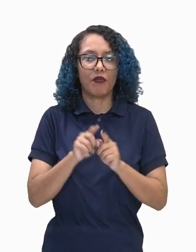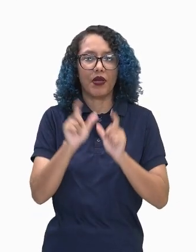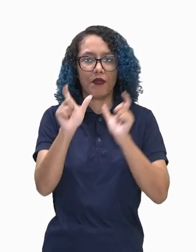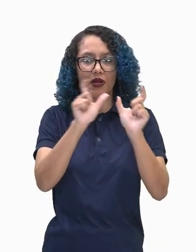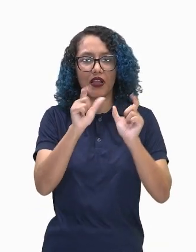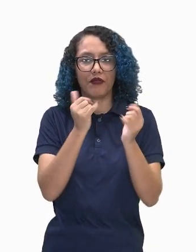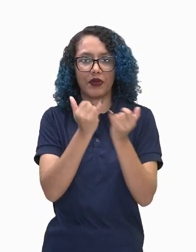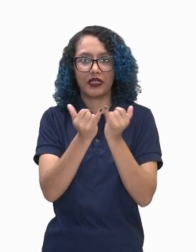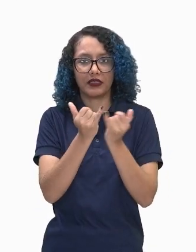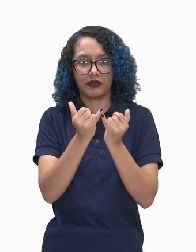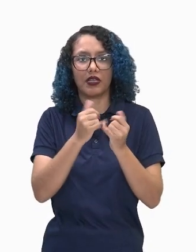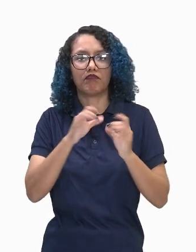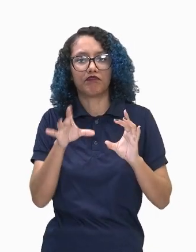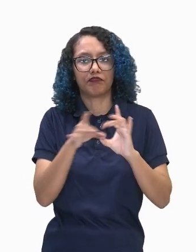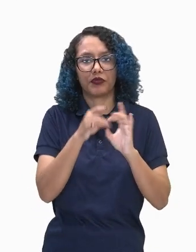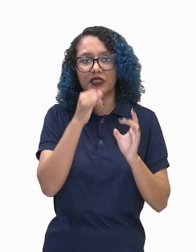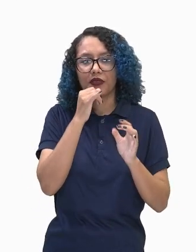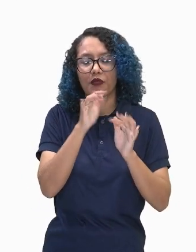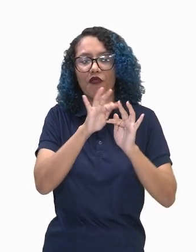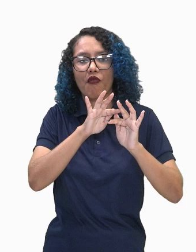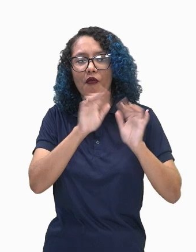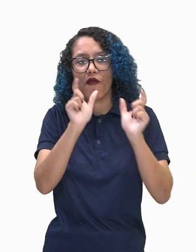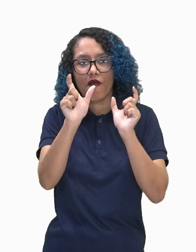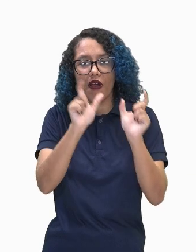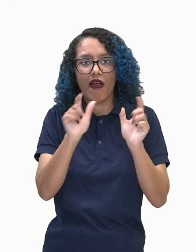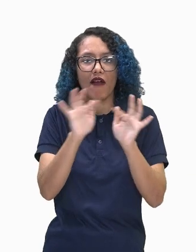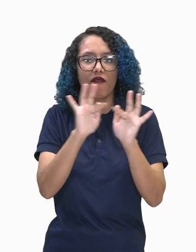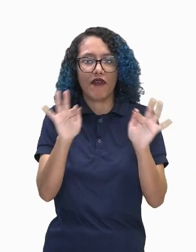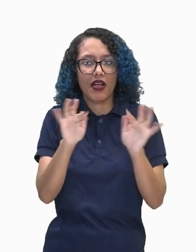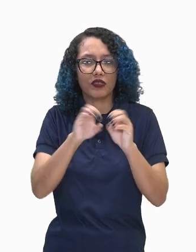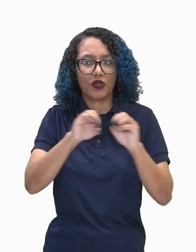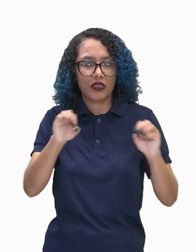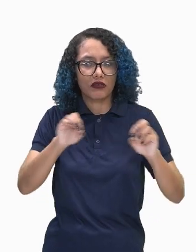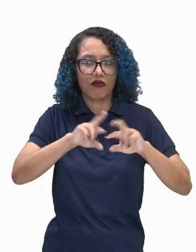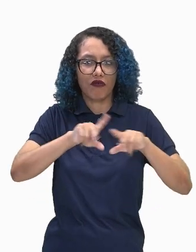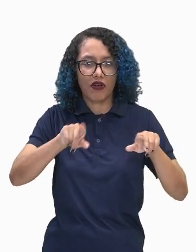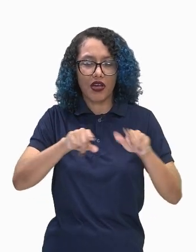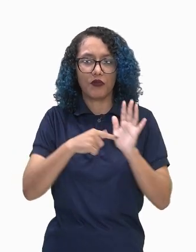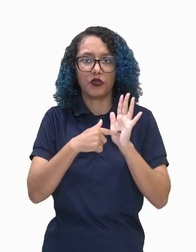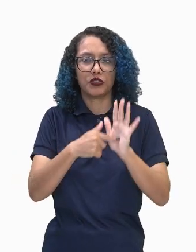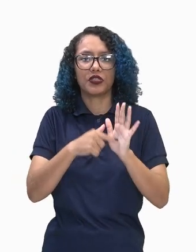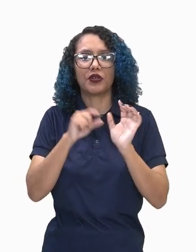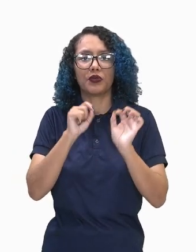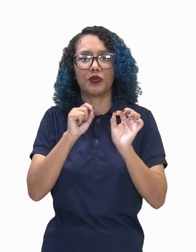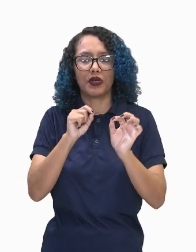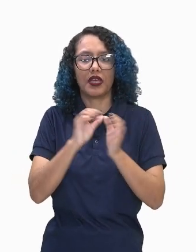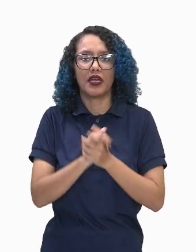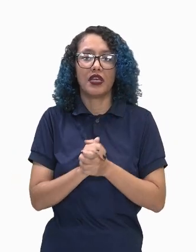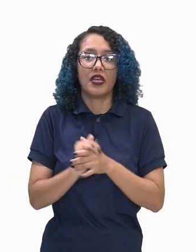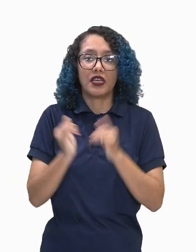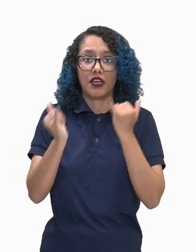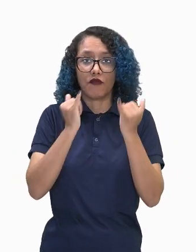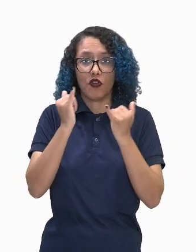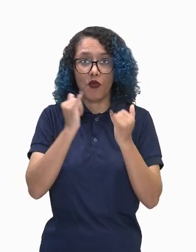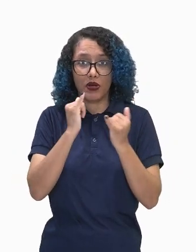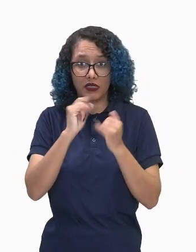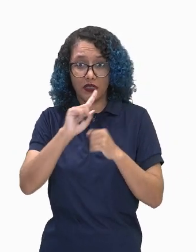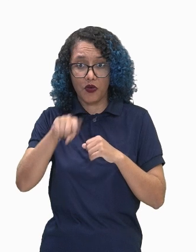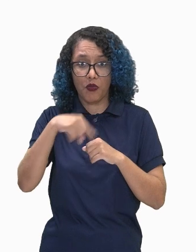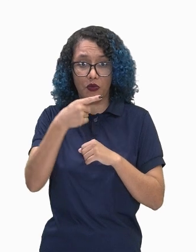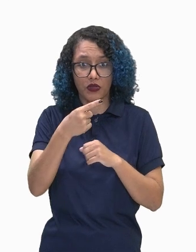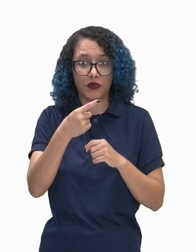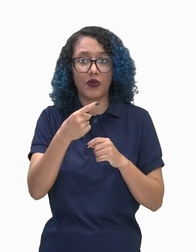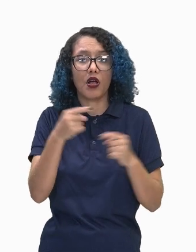semelhantes, como palavras, frases ou cláusulas, indicando que a informação subsequente é uma continuação ou complemento